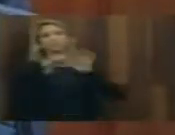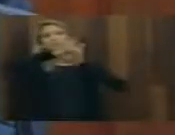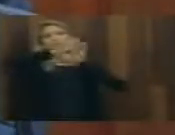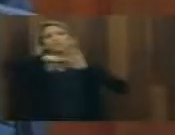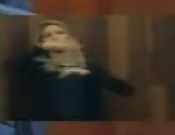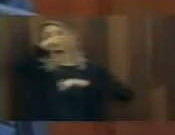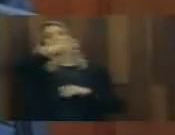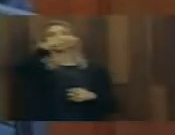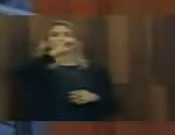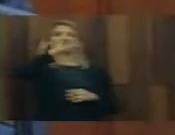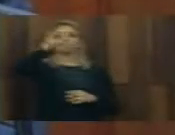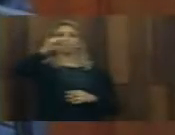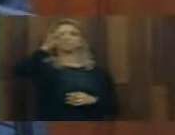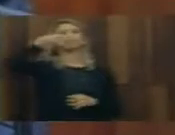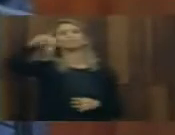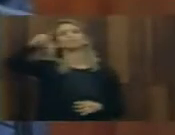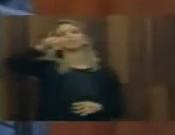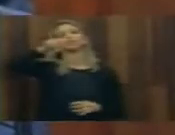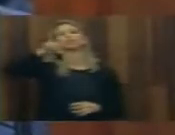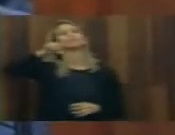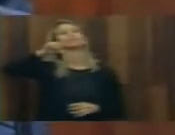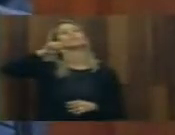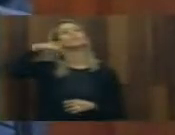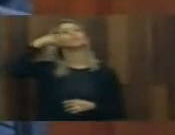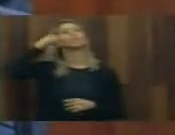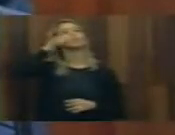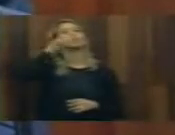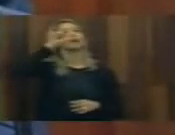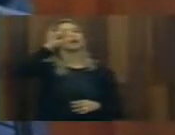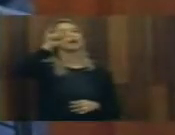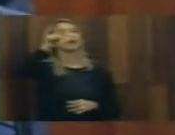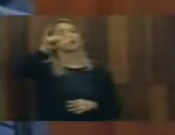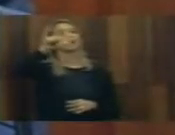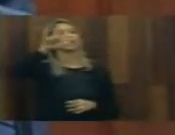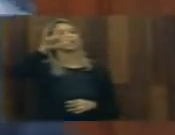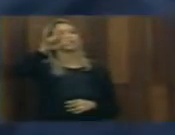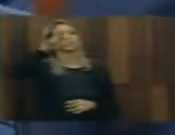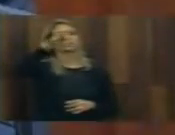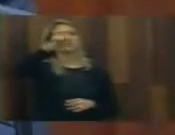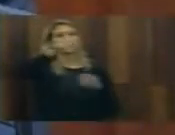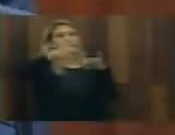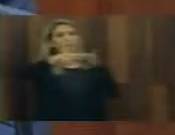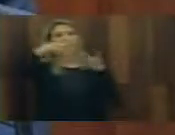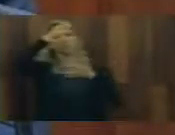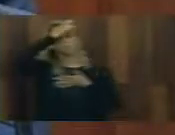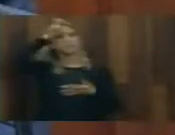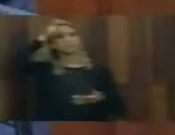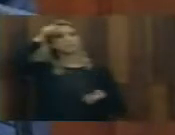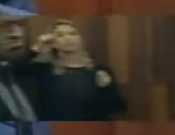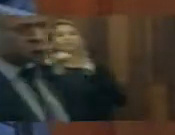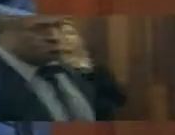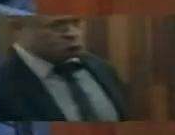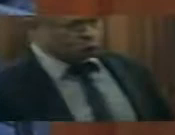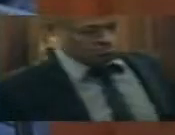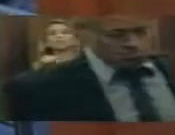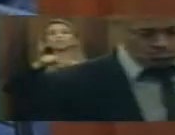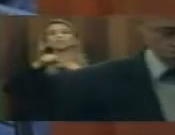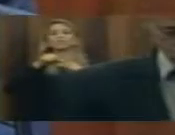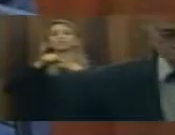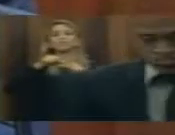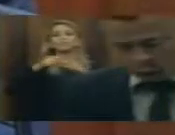Indicação 408/19, promovente Alexandra Codes, solicita ao senhor prefeito a revitalização do shopping